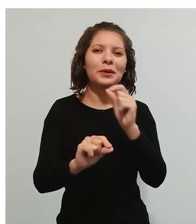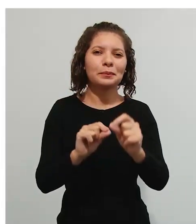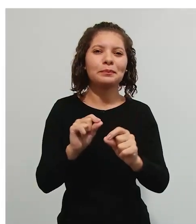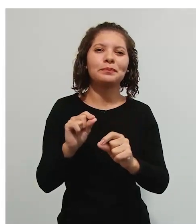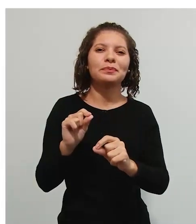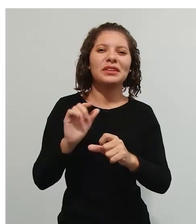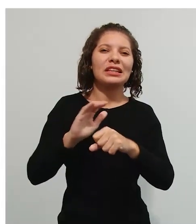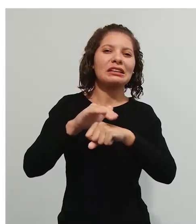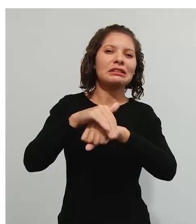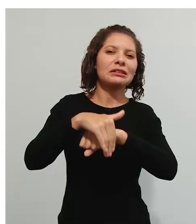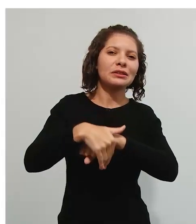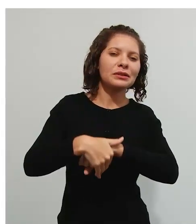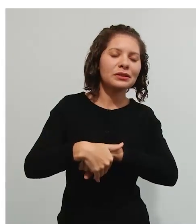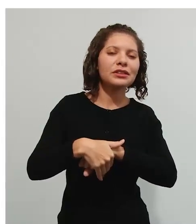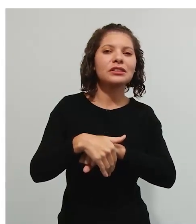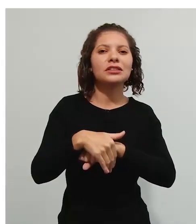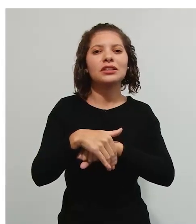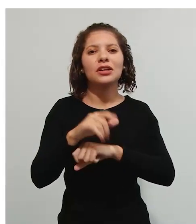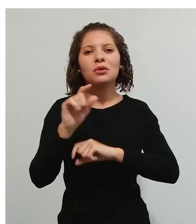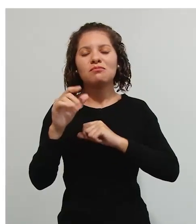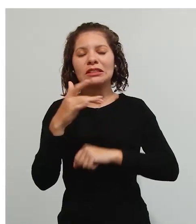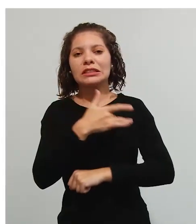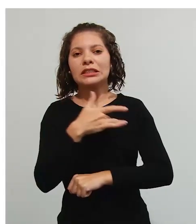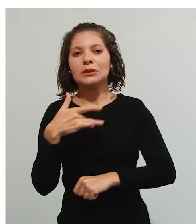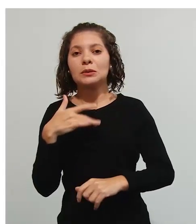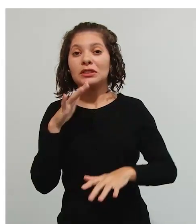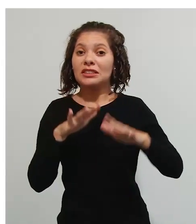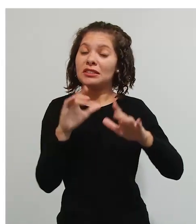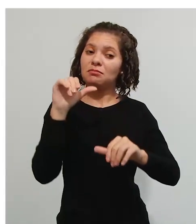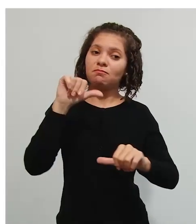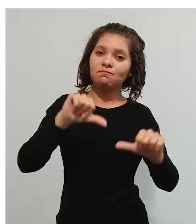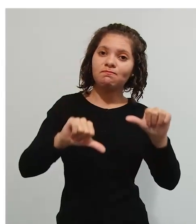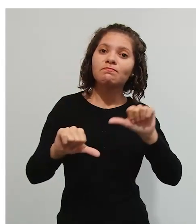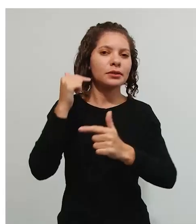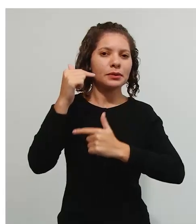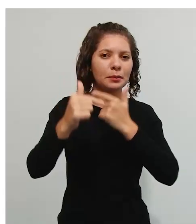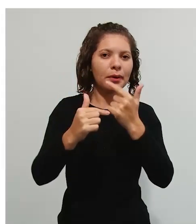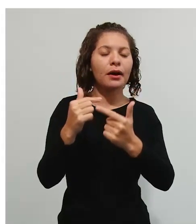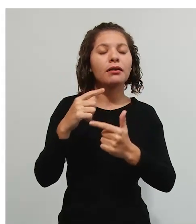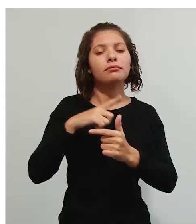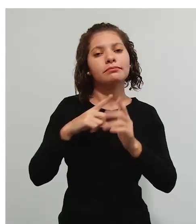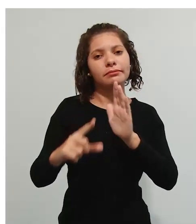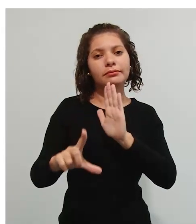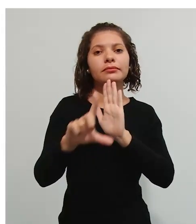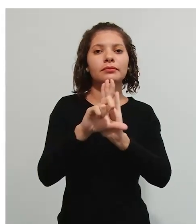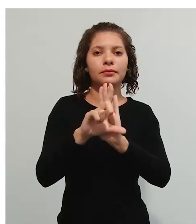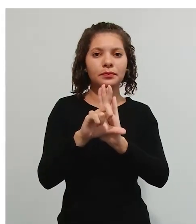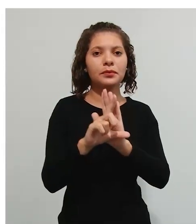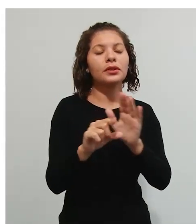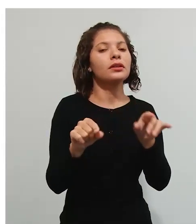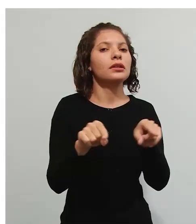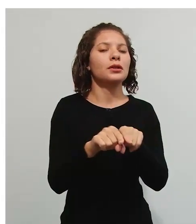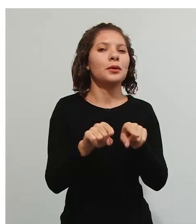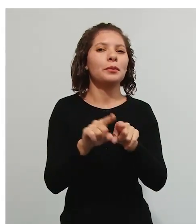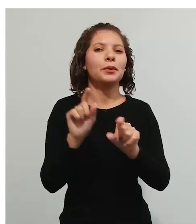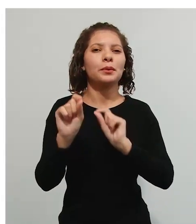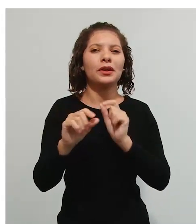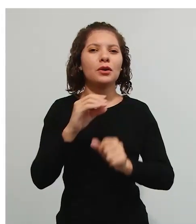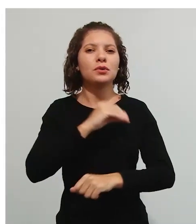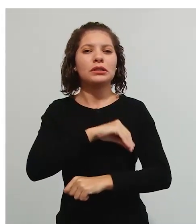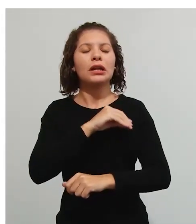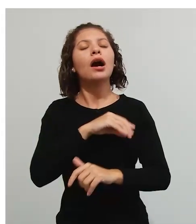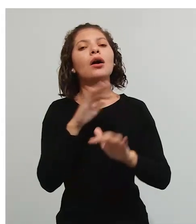não se aplica ao doméstico. O 6º diz que há uma irredutibilidade do